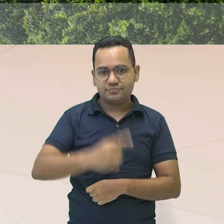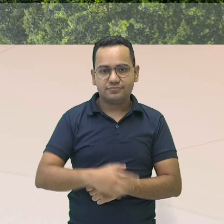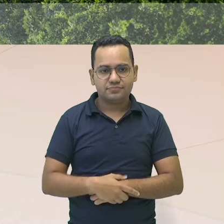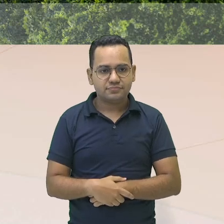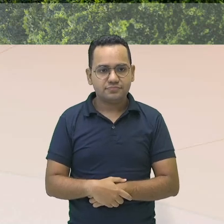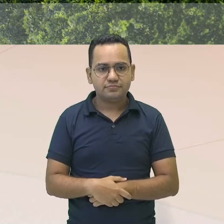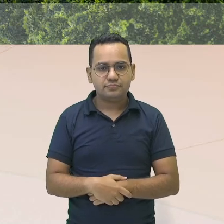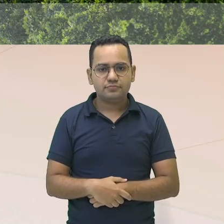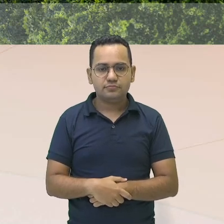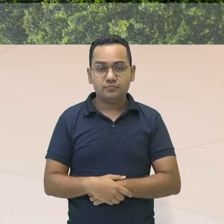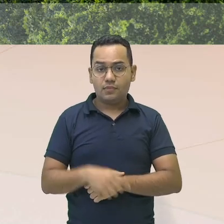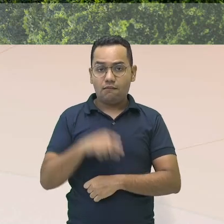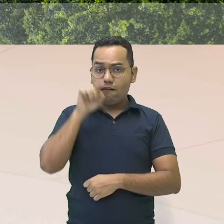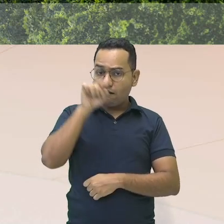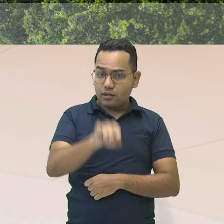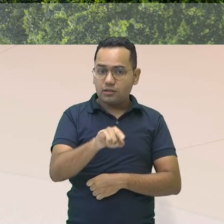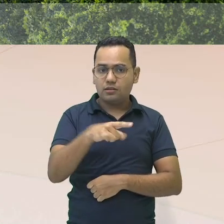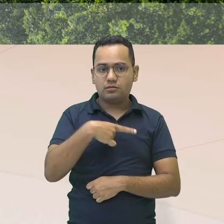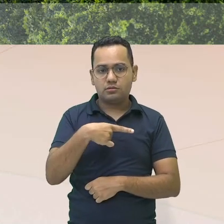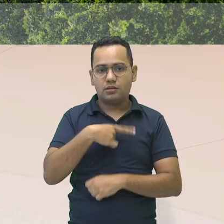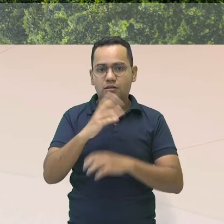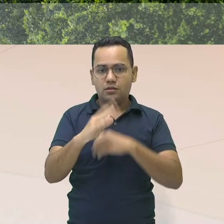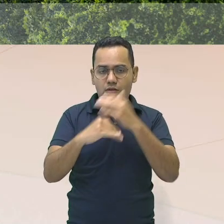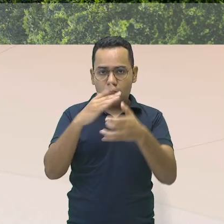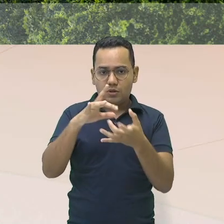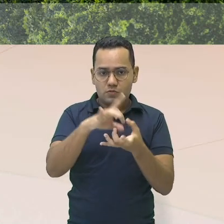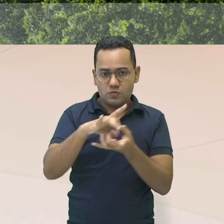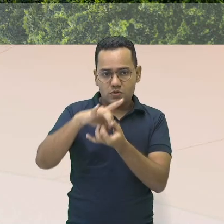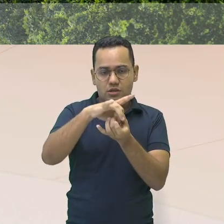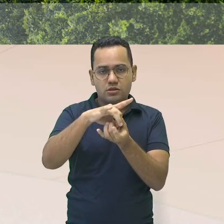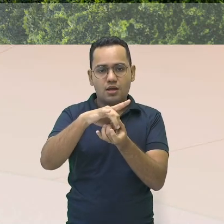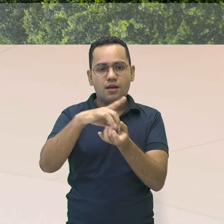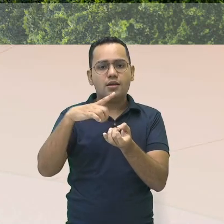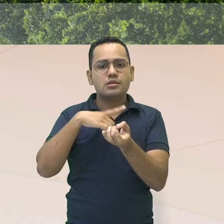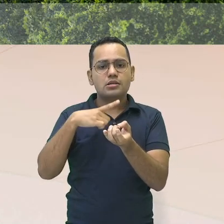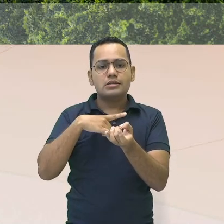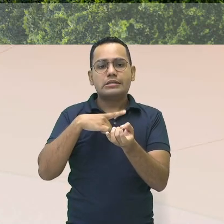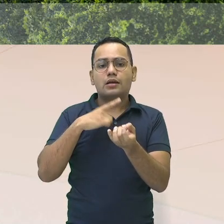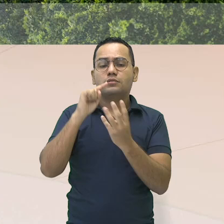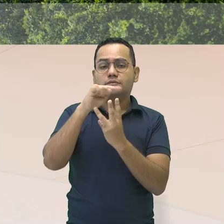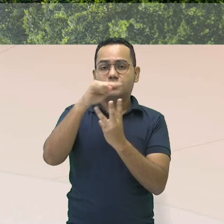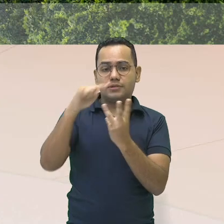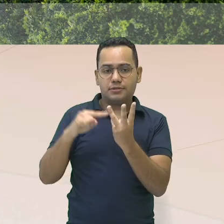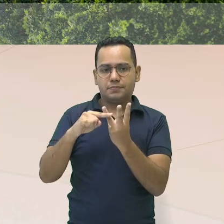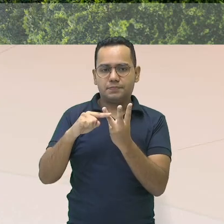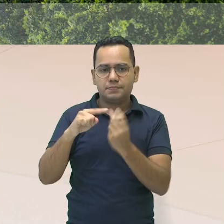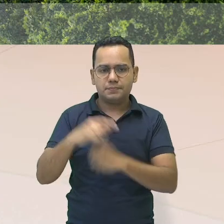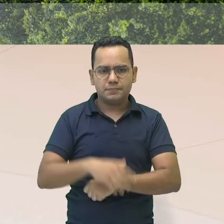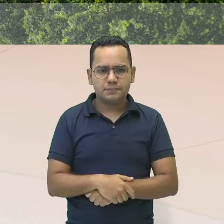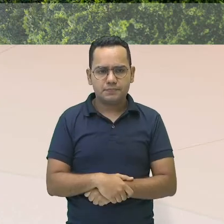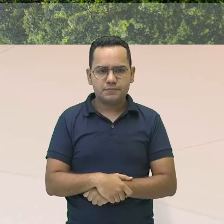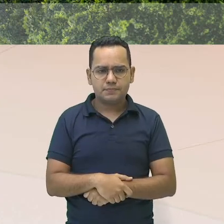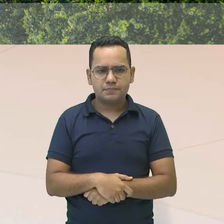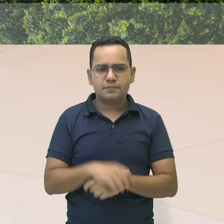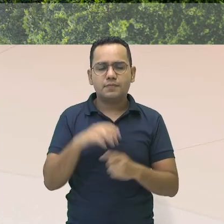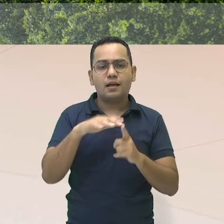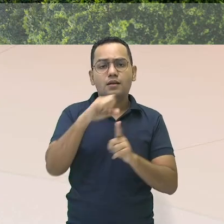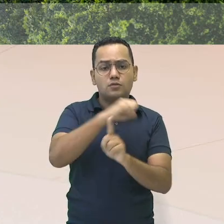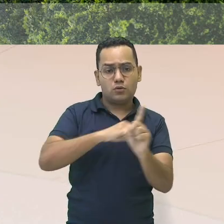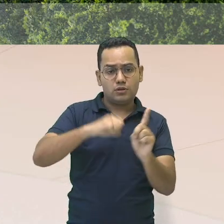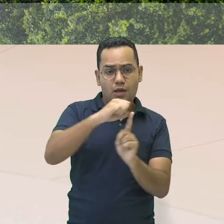Bem, para que a gente tenha o desenvolvimento sustentável, a gente tem ali 3 princípios que se entrelaçam, que é o desenvolvimento